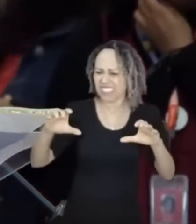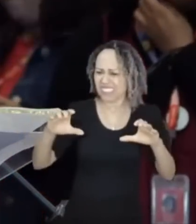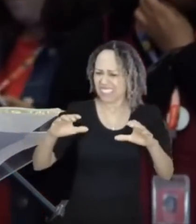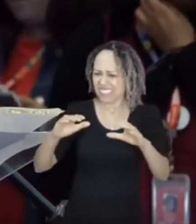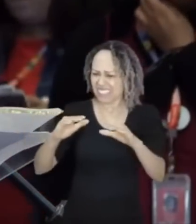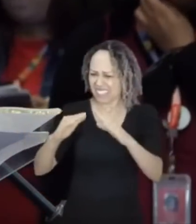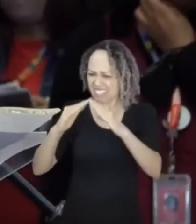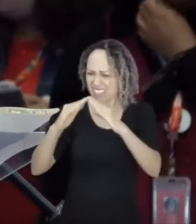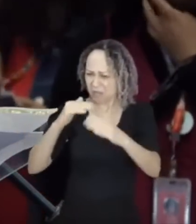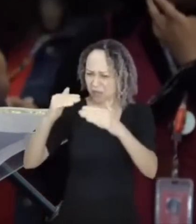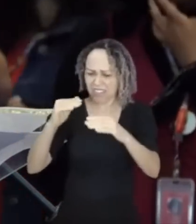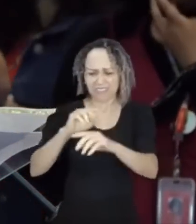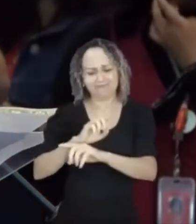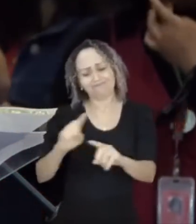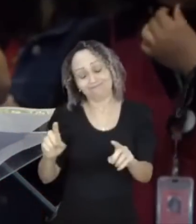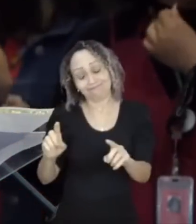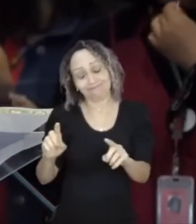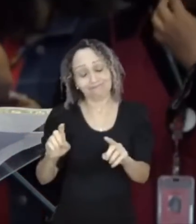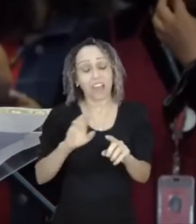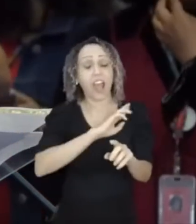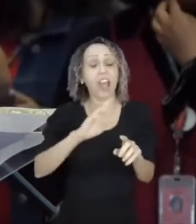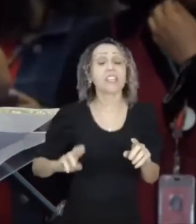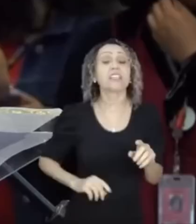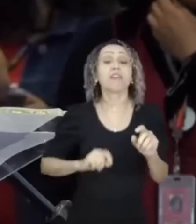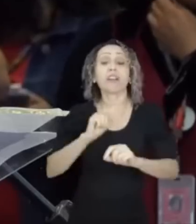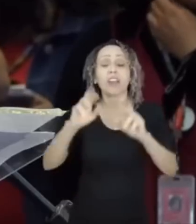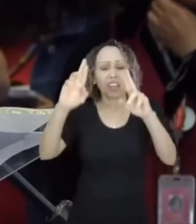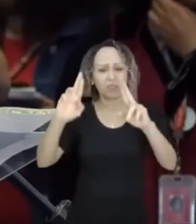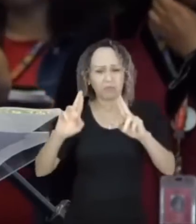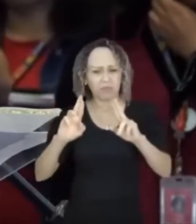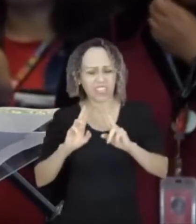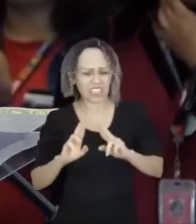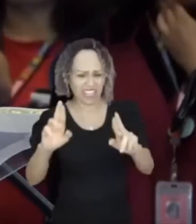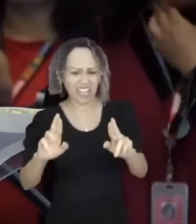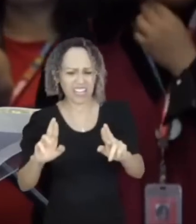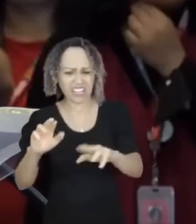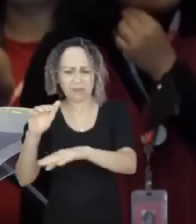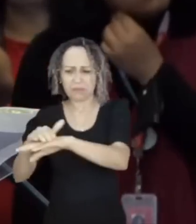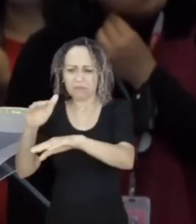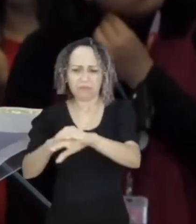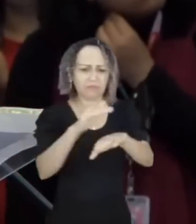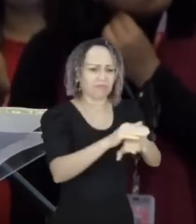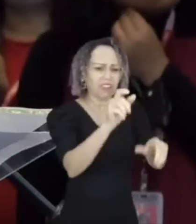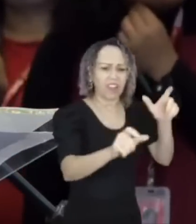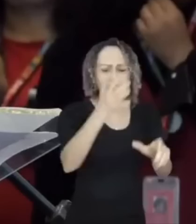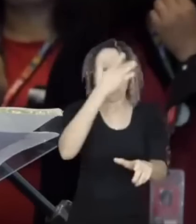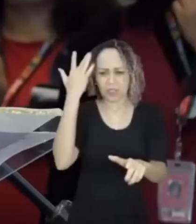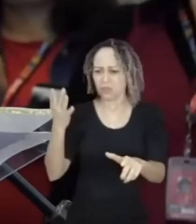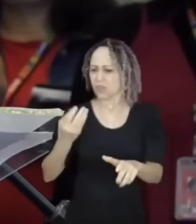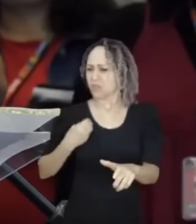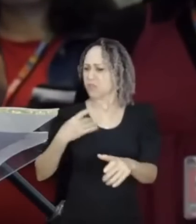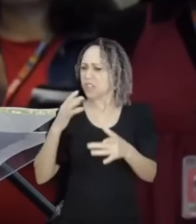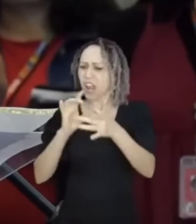e vivida de acordo com a livre escolha de cada pessoa. Portanto, a tentativa de uso político da